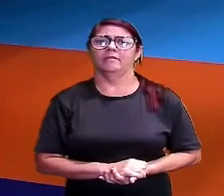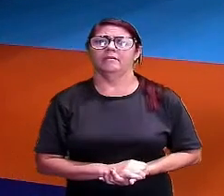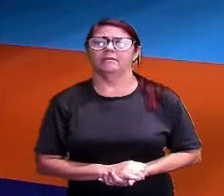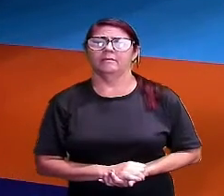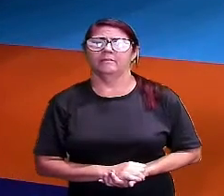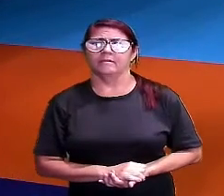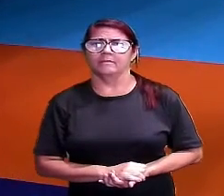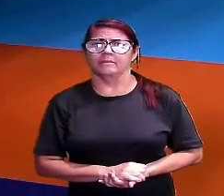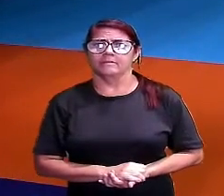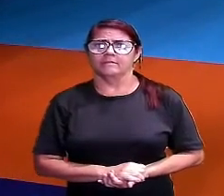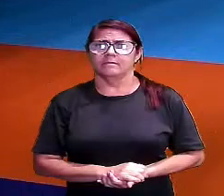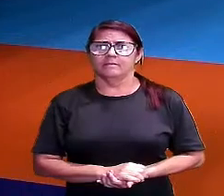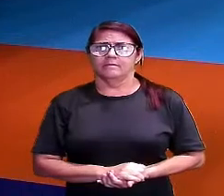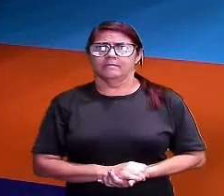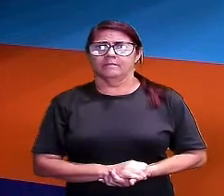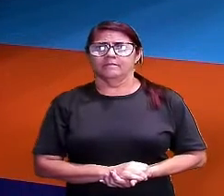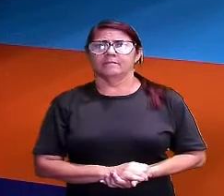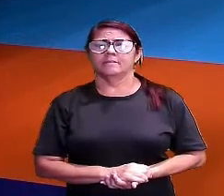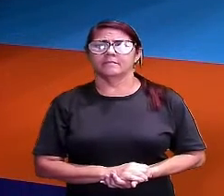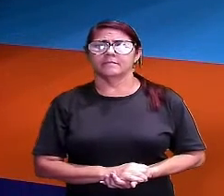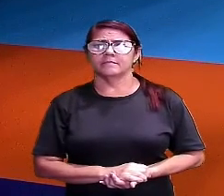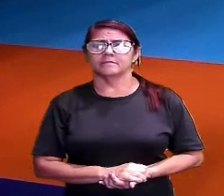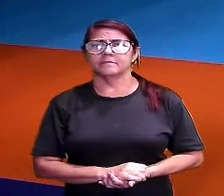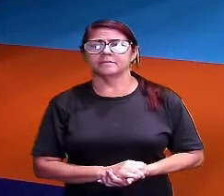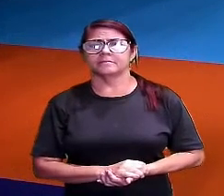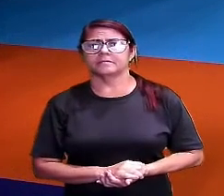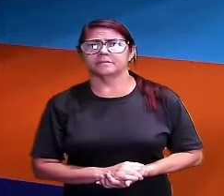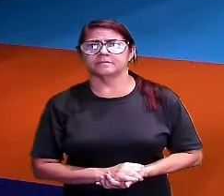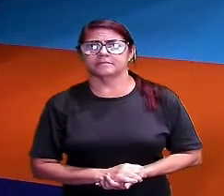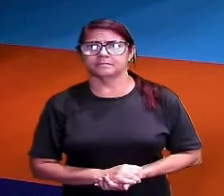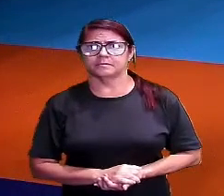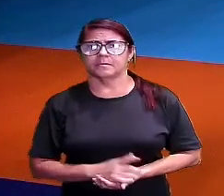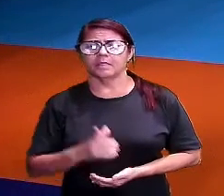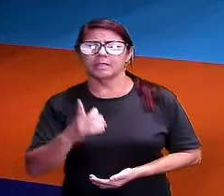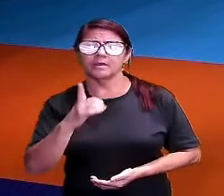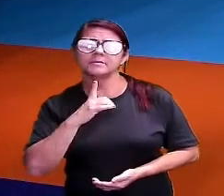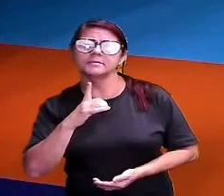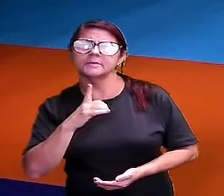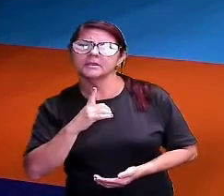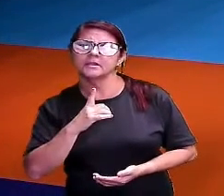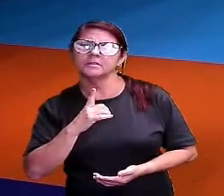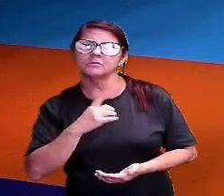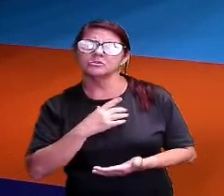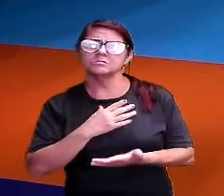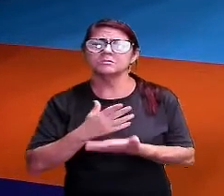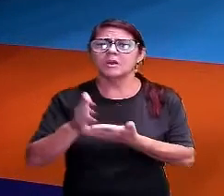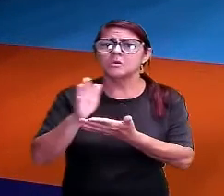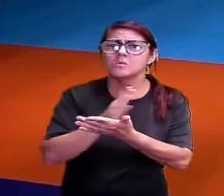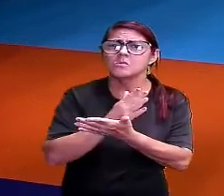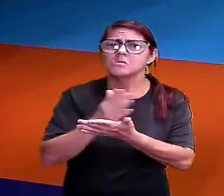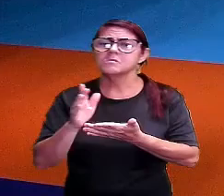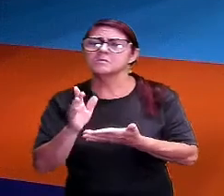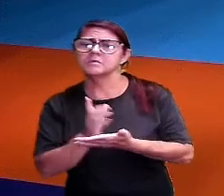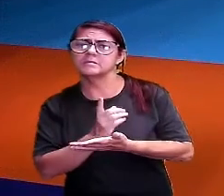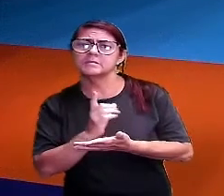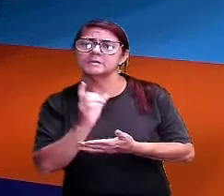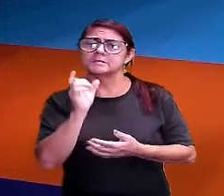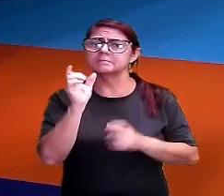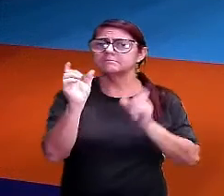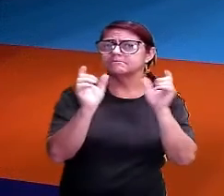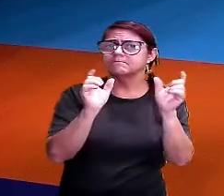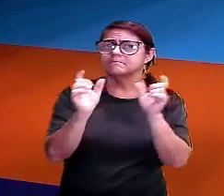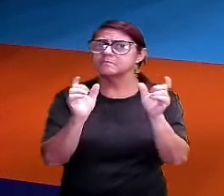bom? Então, vamos seguindo. Aqui temos algumas palavras com R inicial,